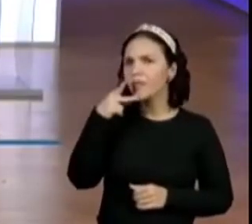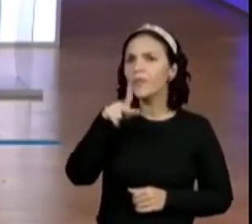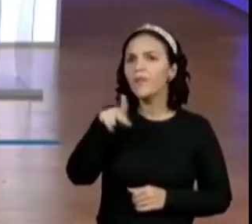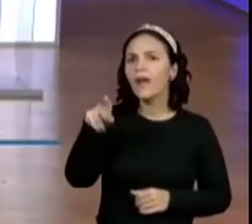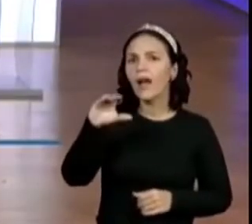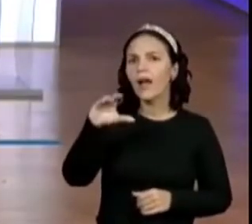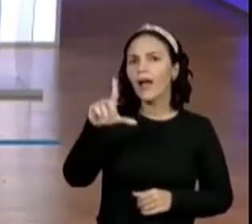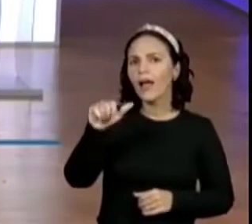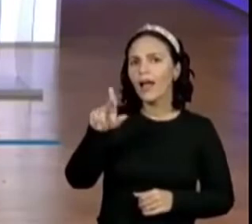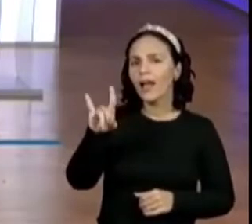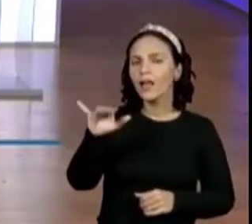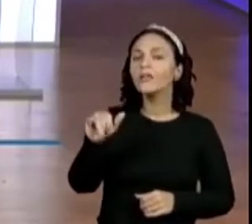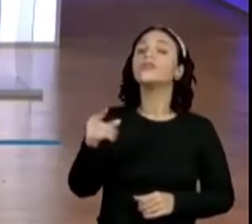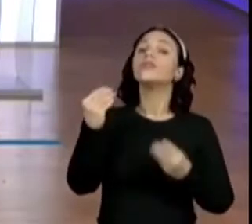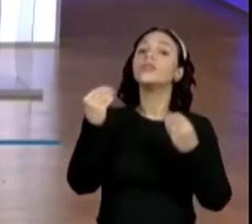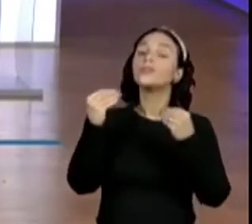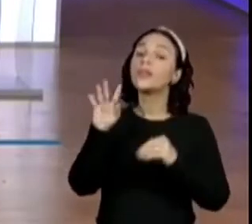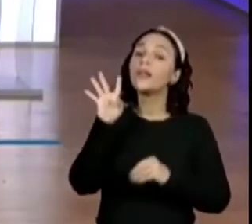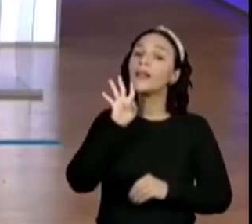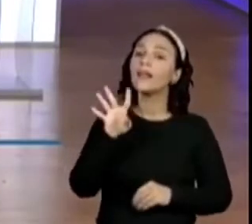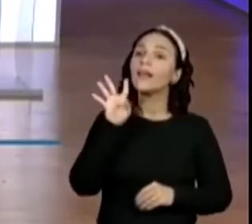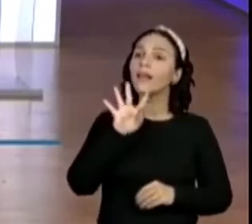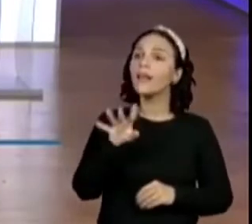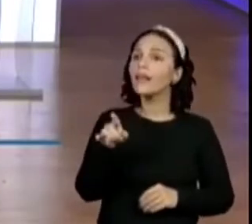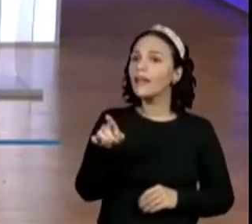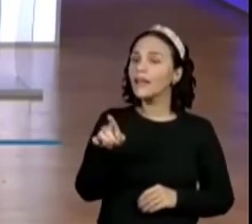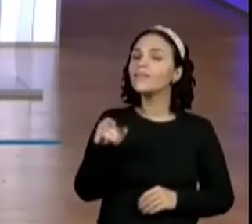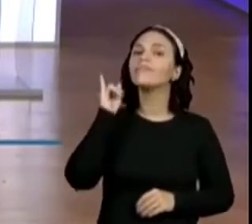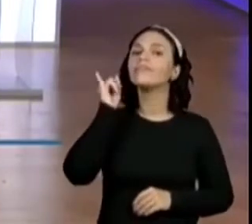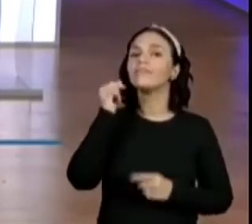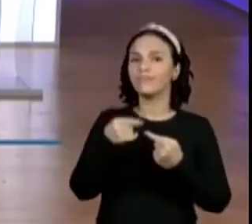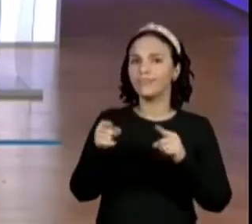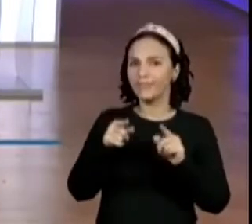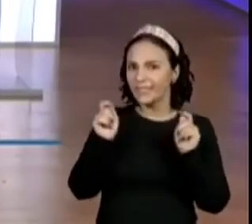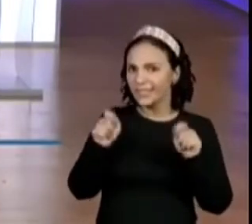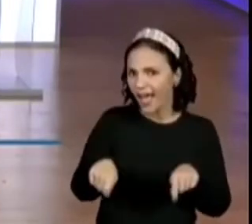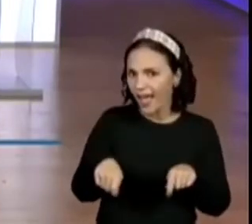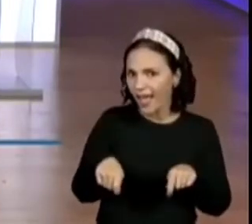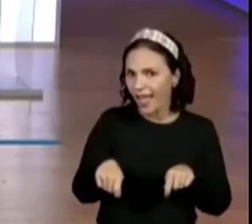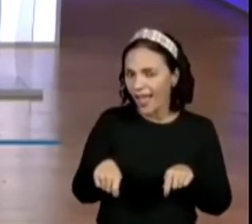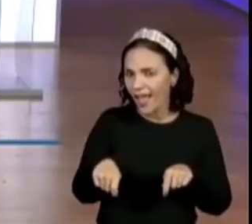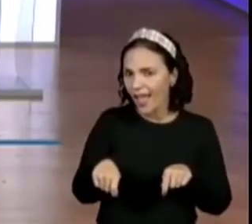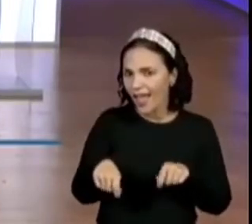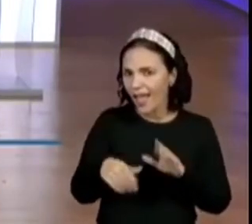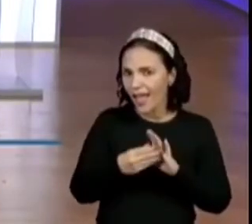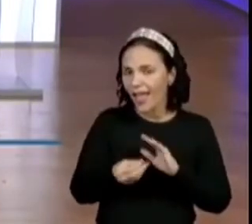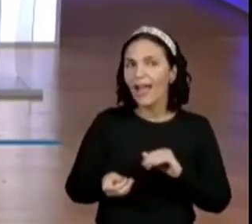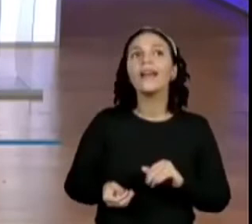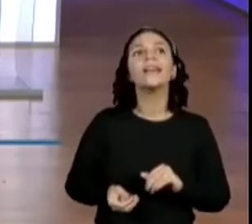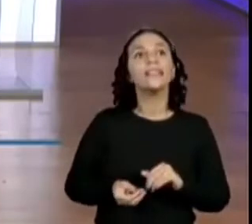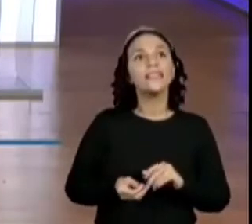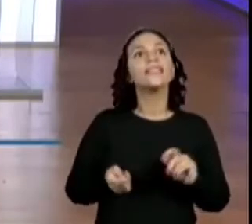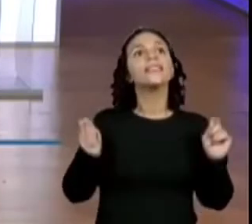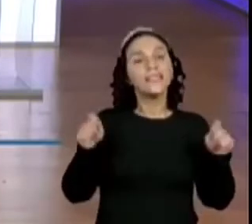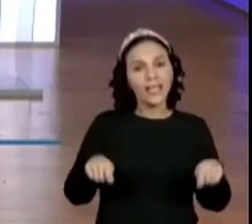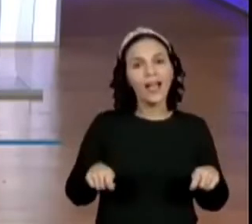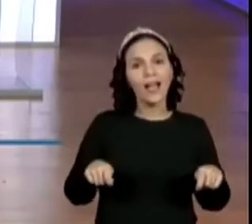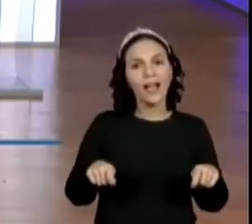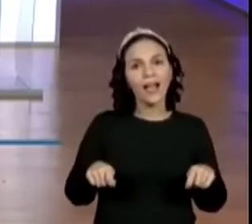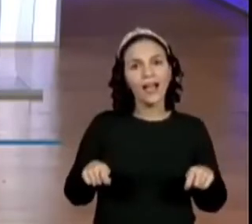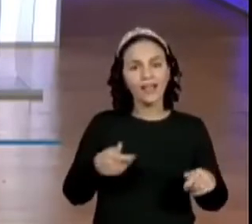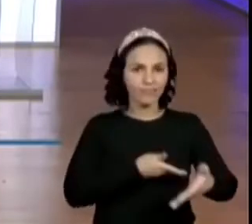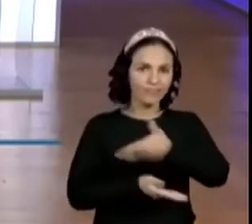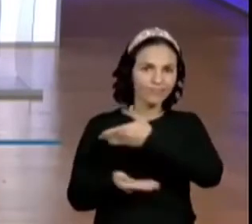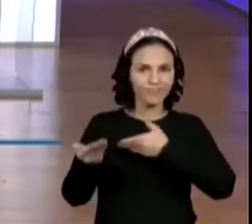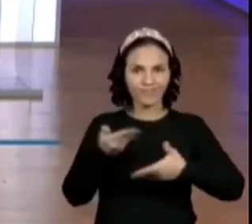mandou uma versão super legal aí, dessa Parlenda. Será que a gente consegue? Ah, a gente podia trazer para eles, dividir com todo mundo